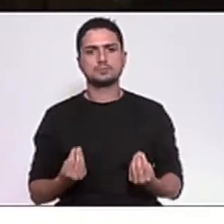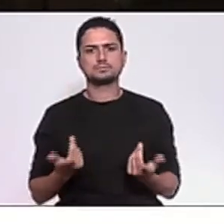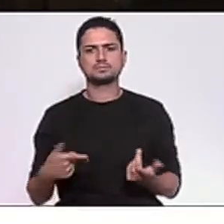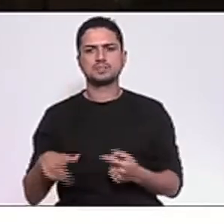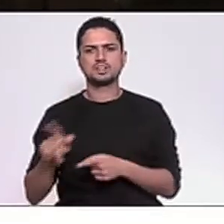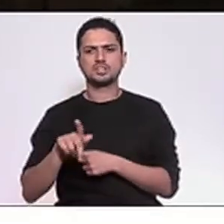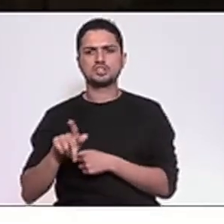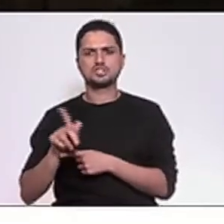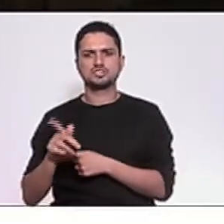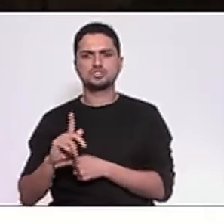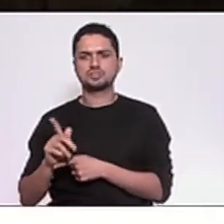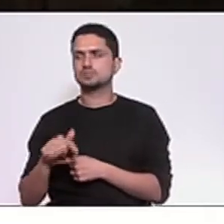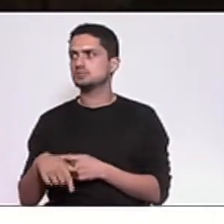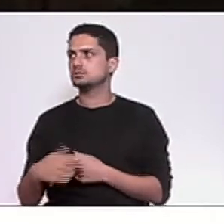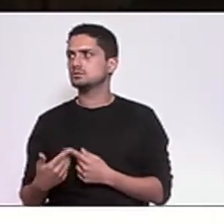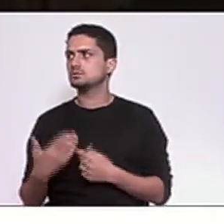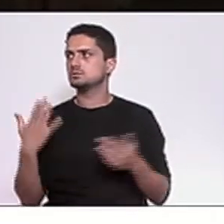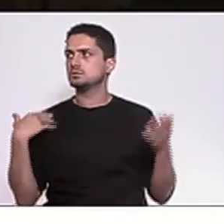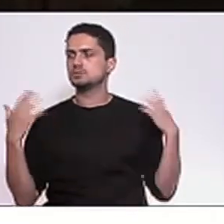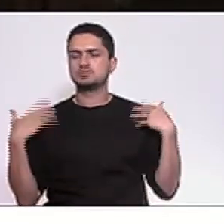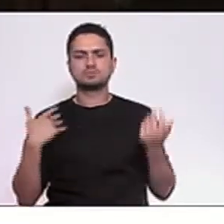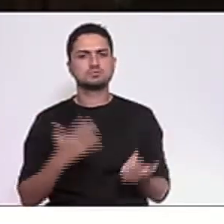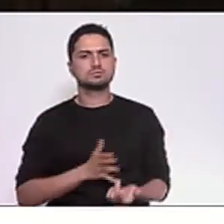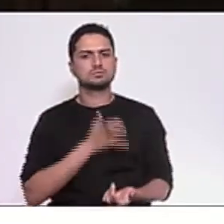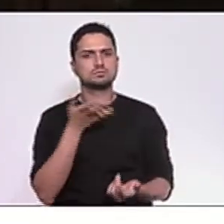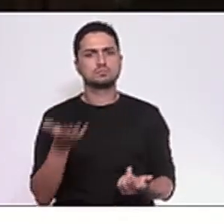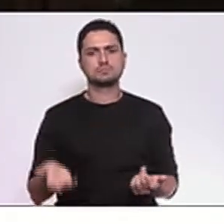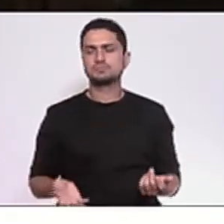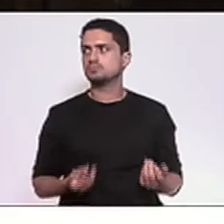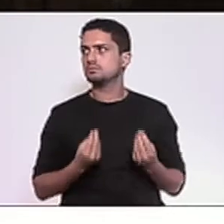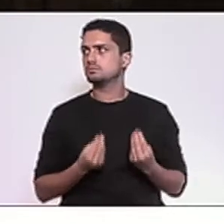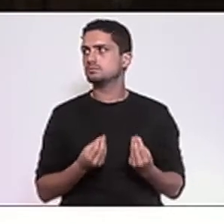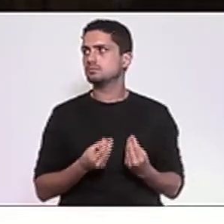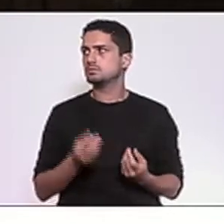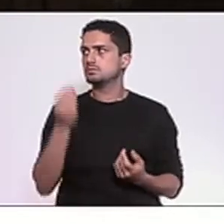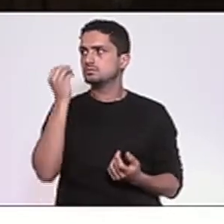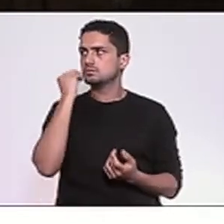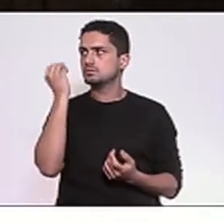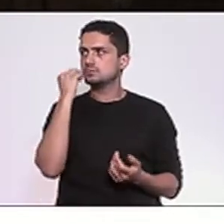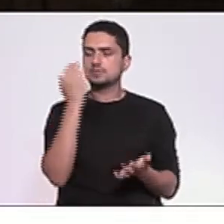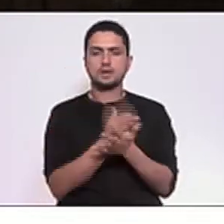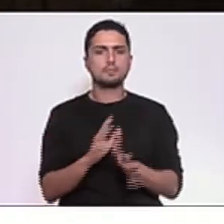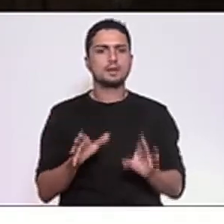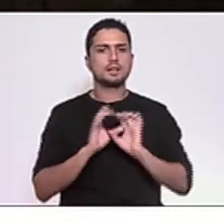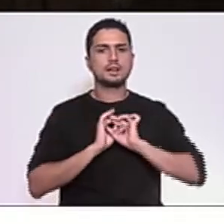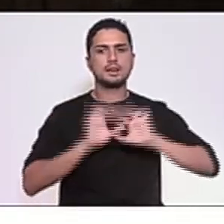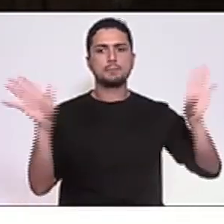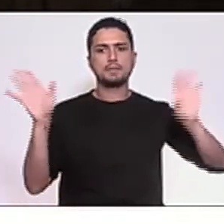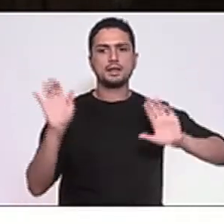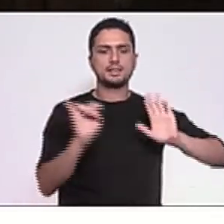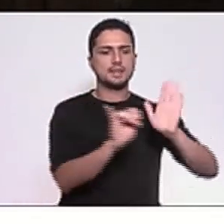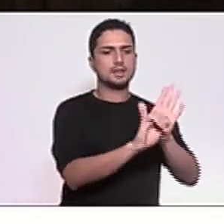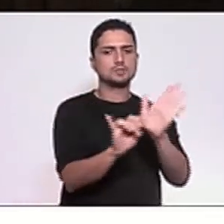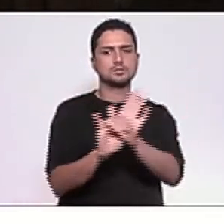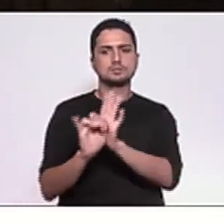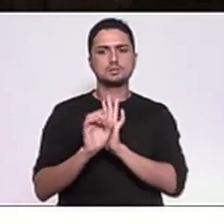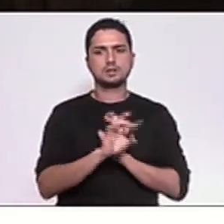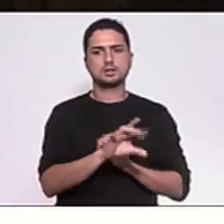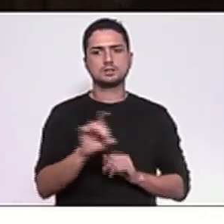gestão militar tende concretamente a acabar com as liberdades